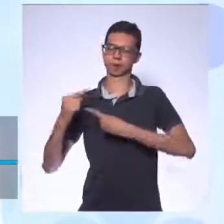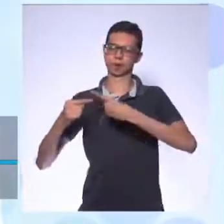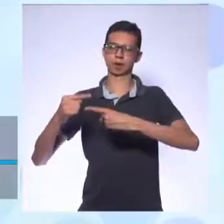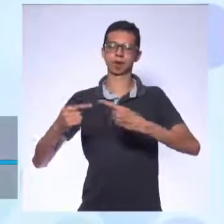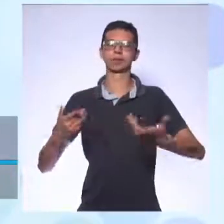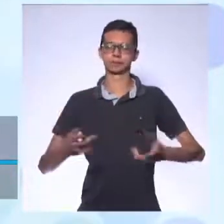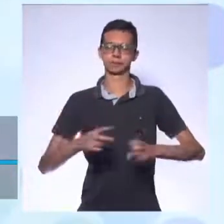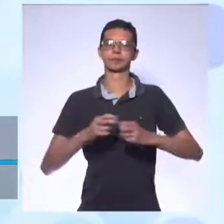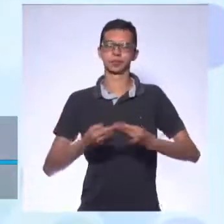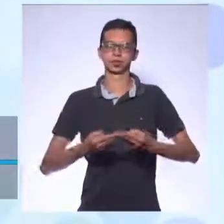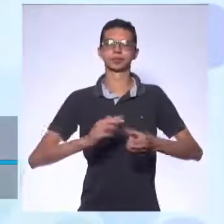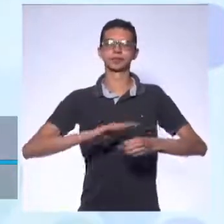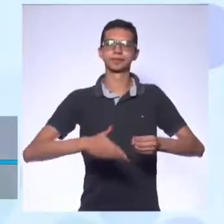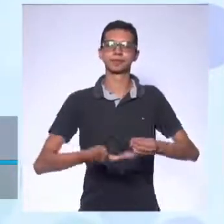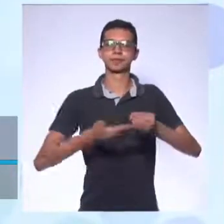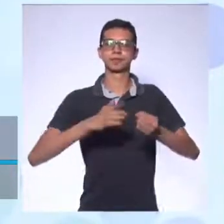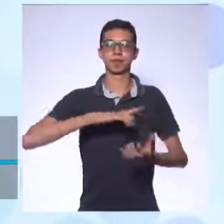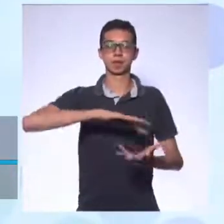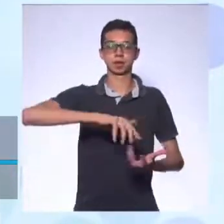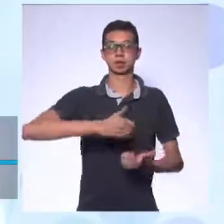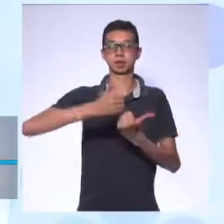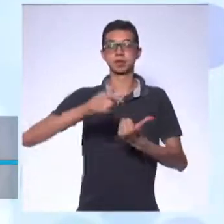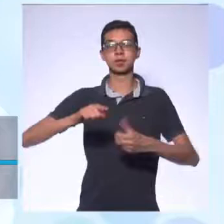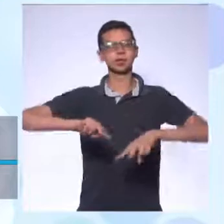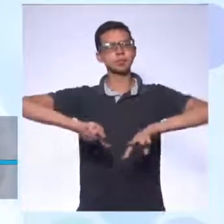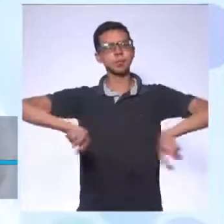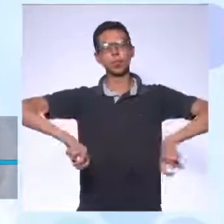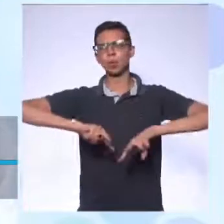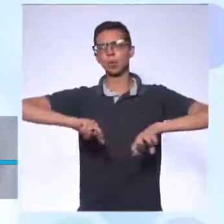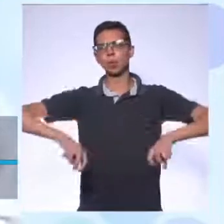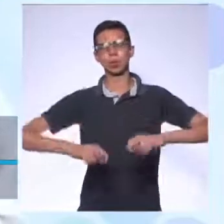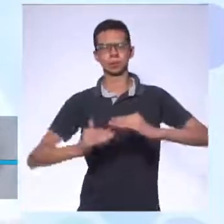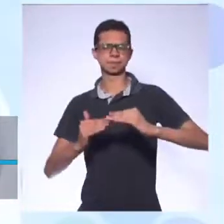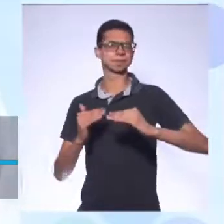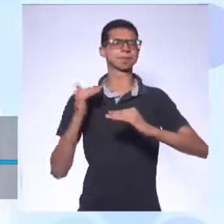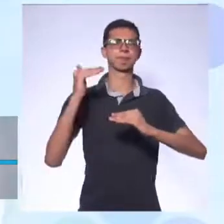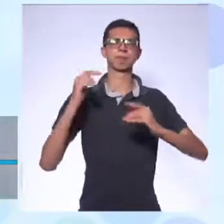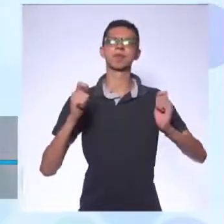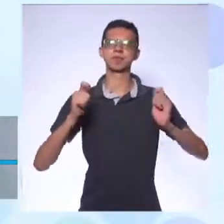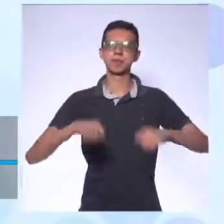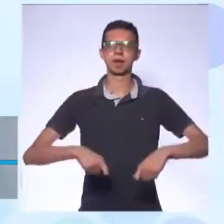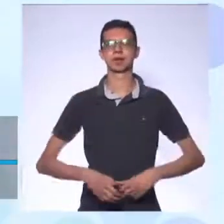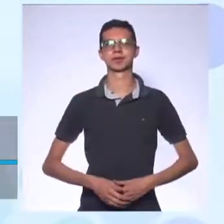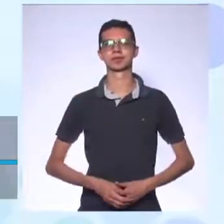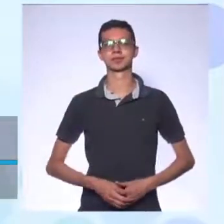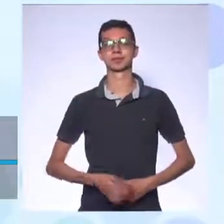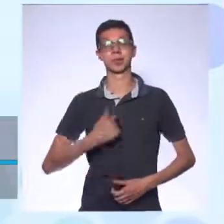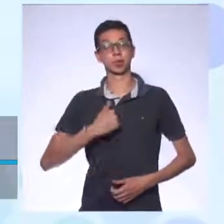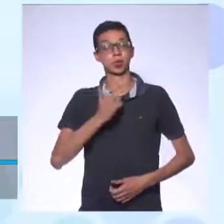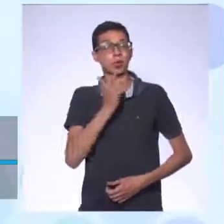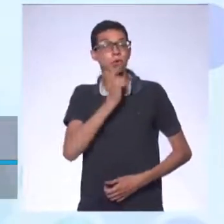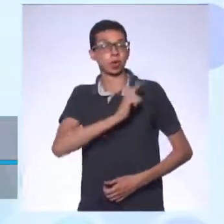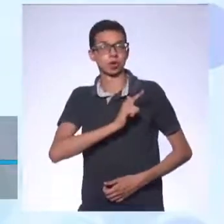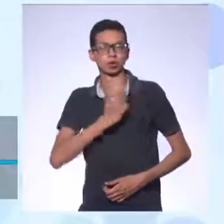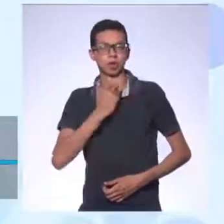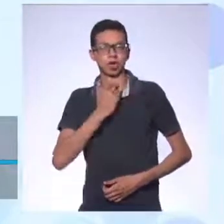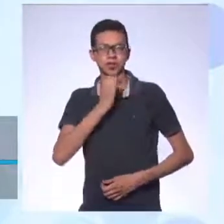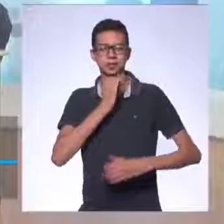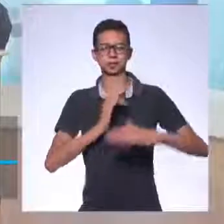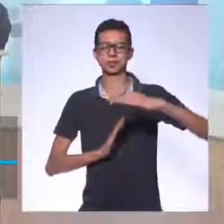o máximo que é possível explorar. E não o máximo que eu quero explorar. Acho que essa é a chave.